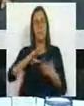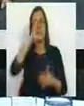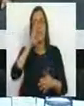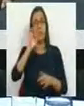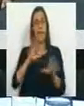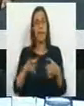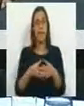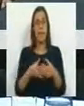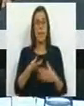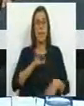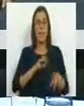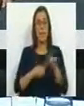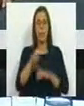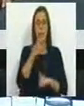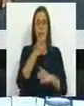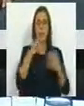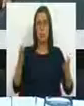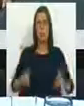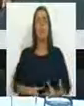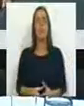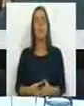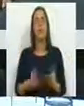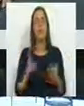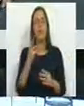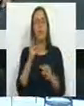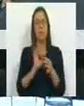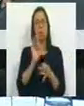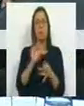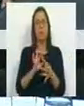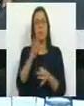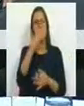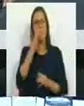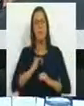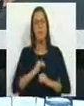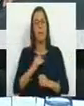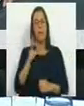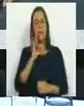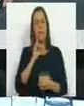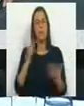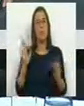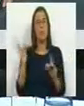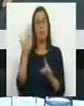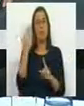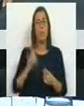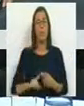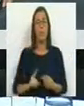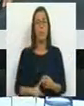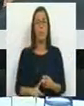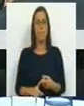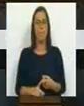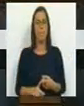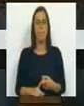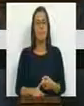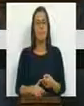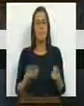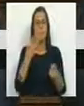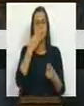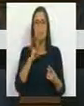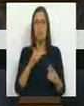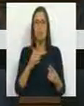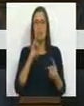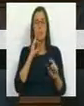Deputado, a sua equipe, senhoras e senhores deputados, duas notas que me parecem importantes. Em primeiro lugar,